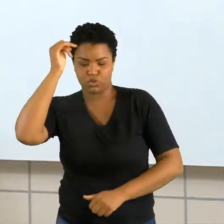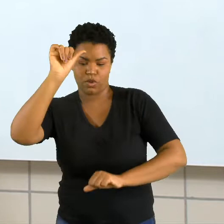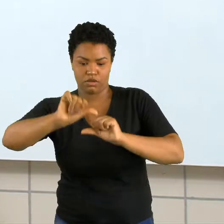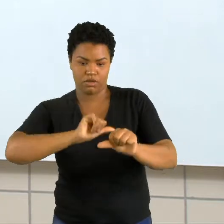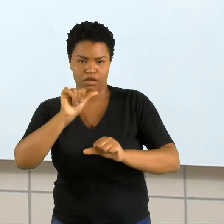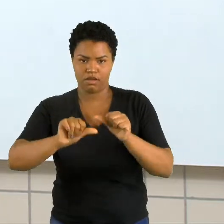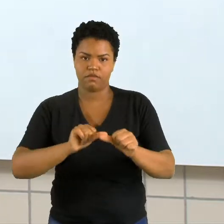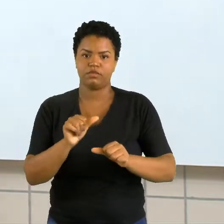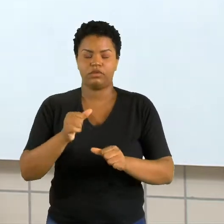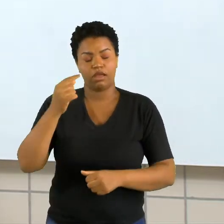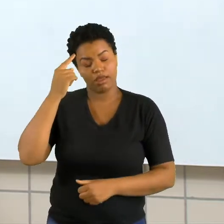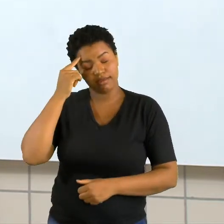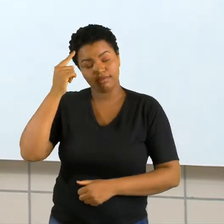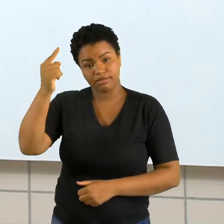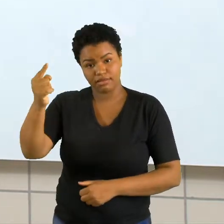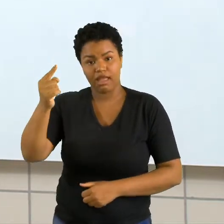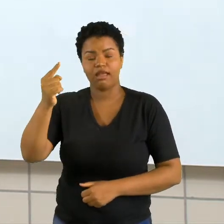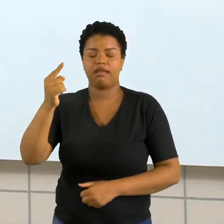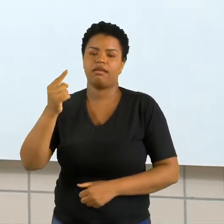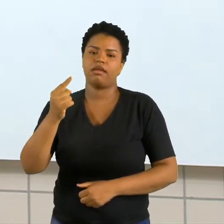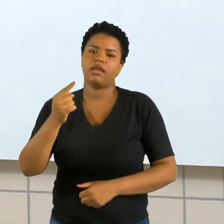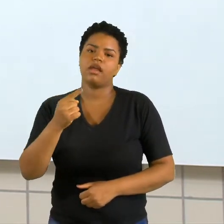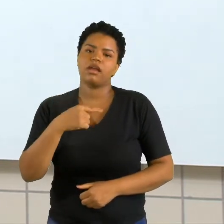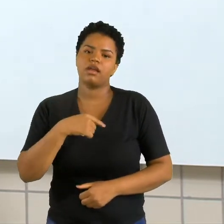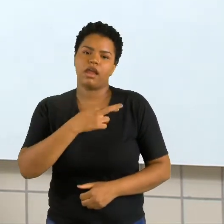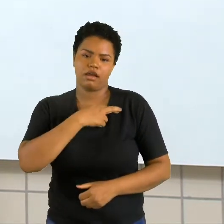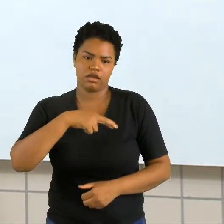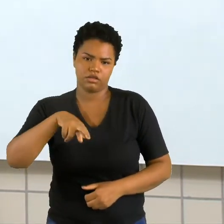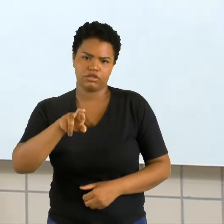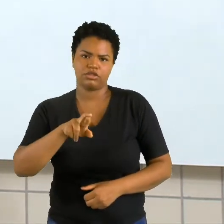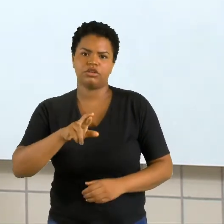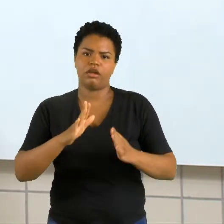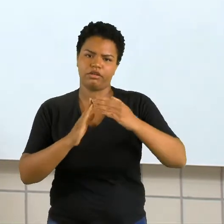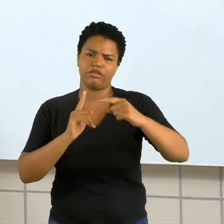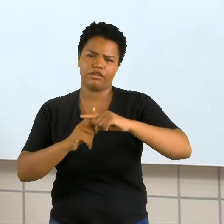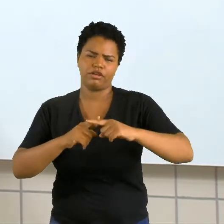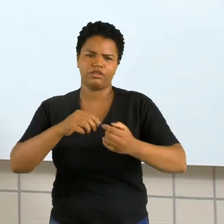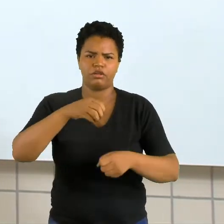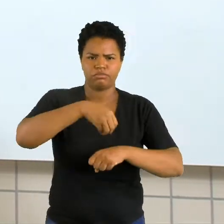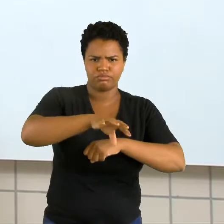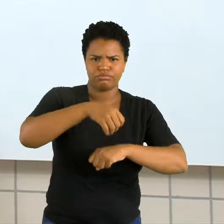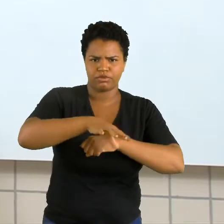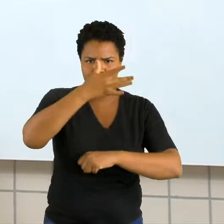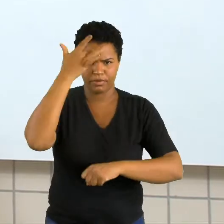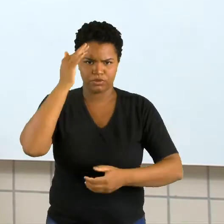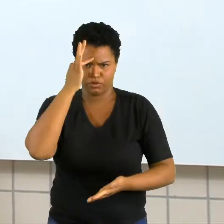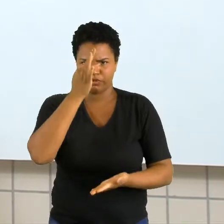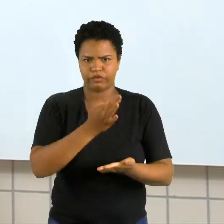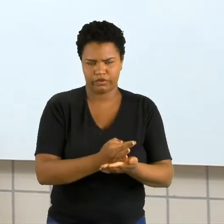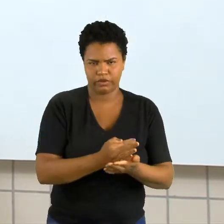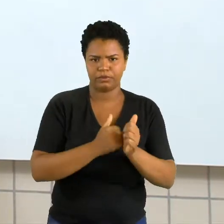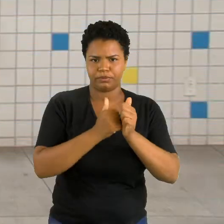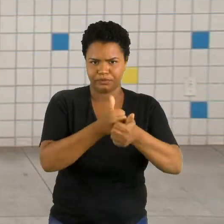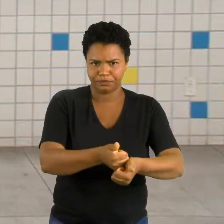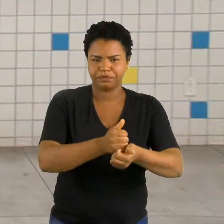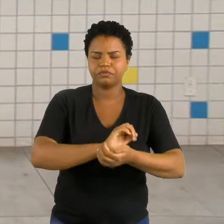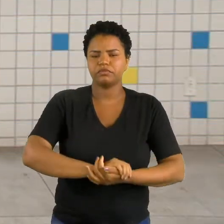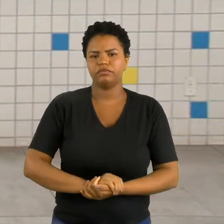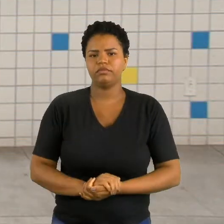visão que a igreja passava para os fiéis, tá? Então, agora nós iremos destacar os contextos históricos